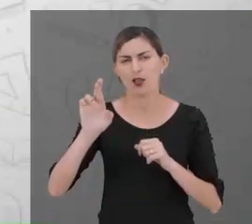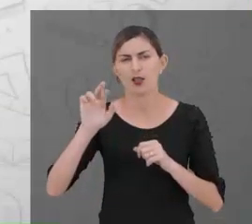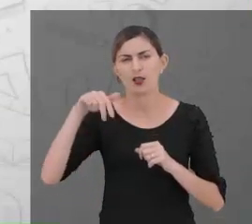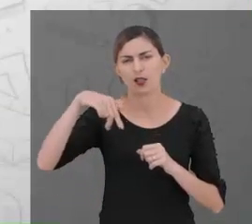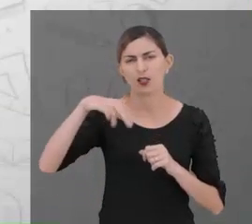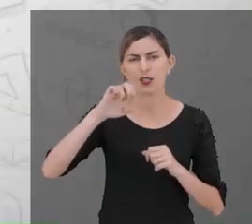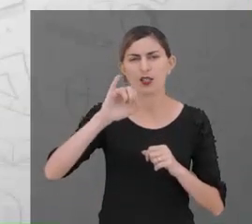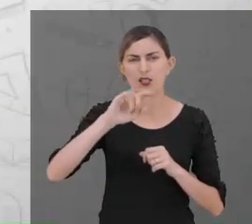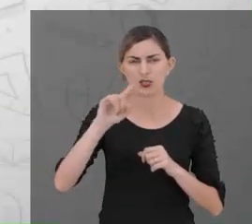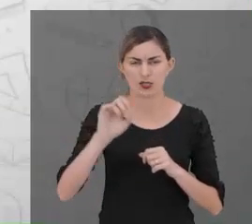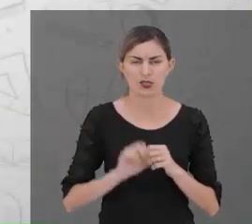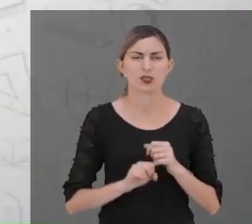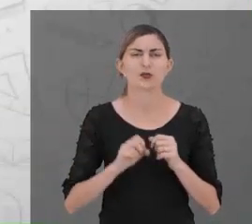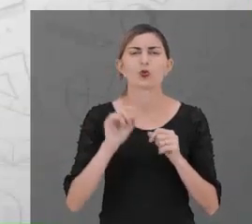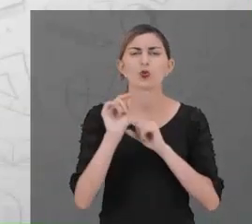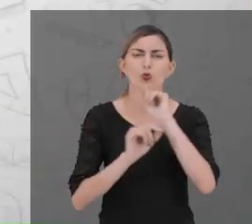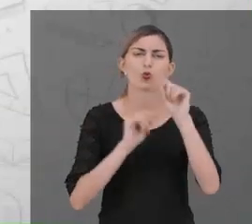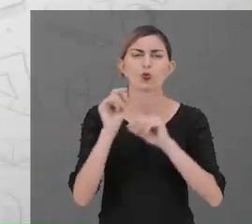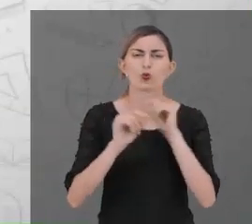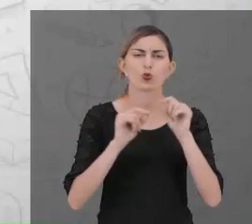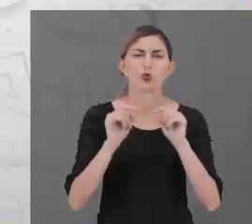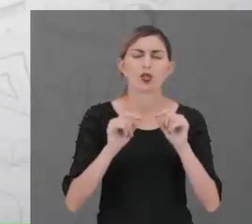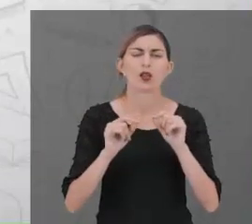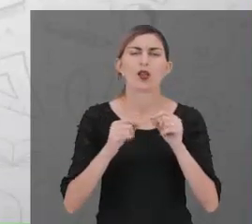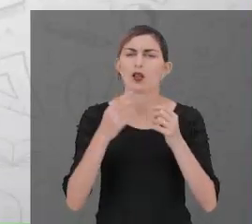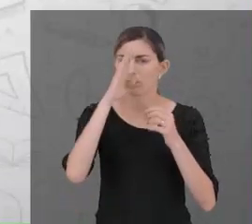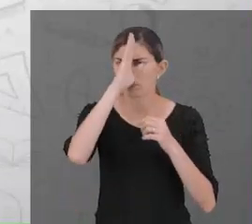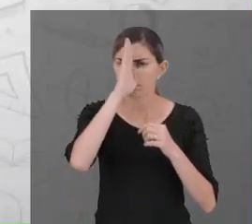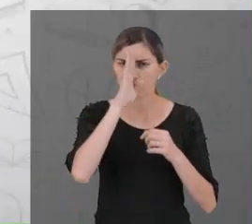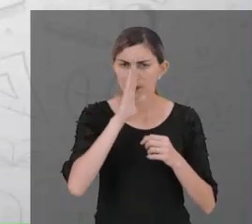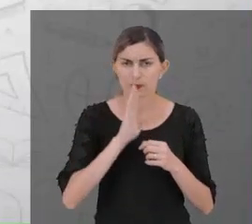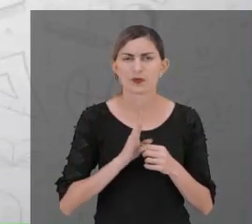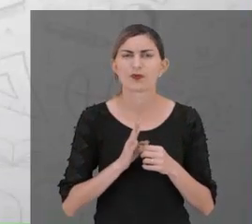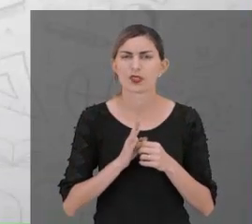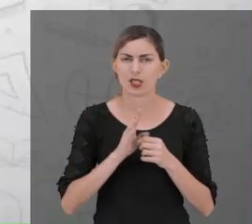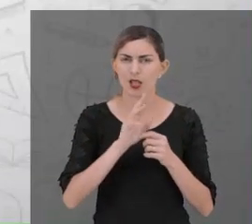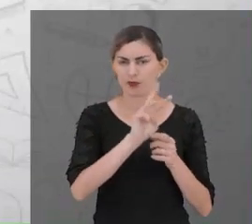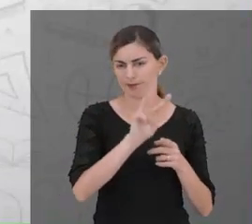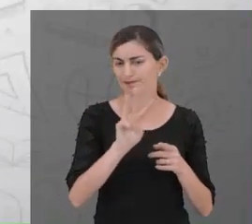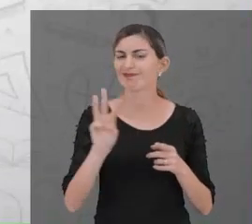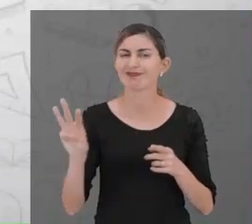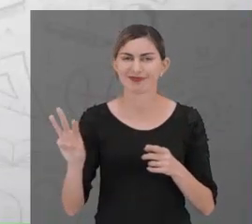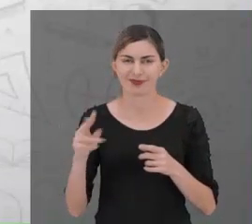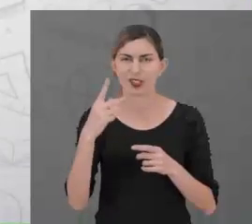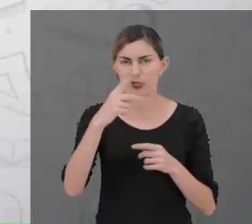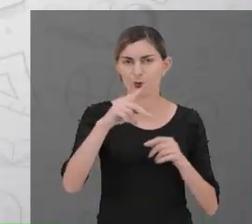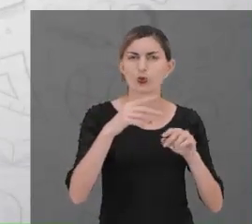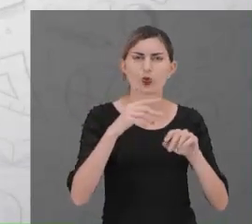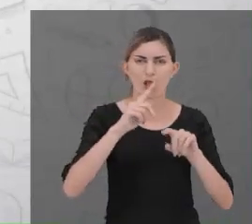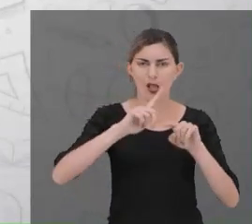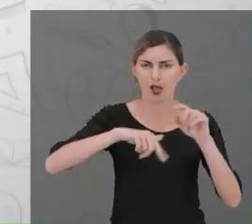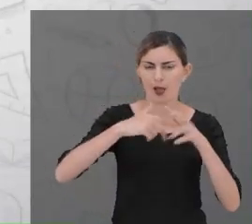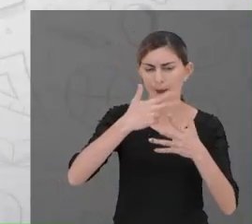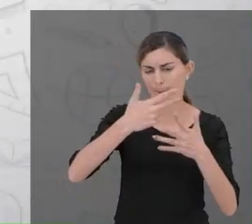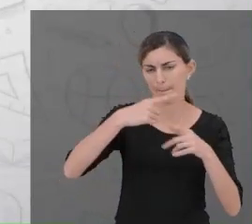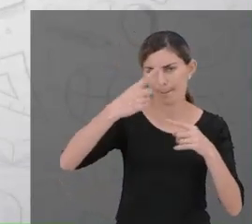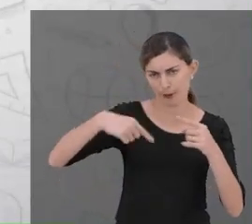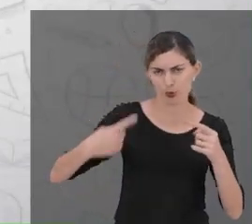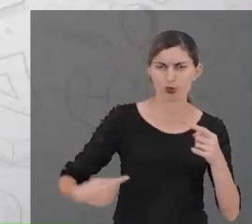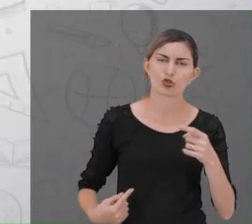ER Case. Essa ferramenta ela é distribuída gratuitamente pelo link que está na